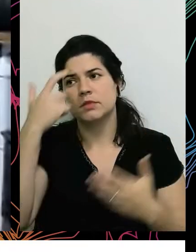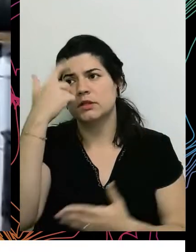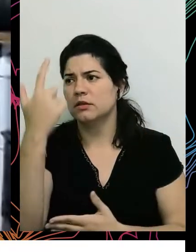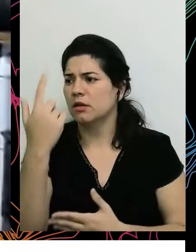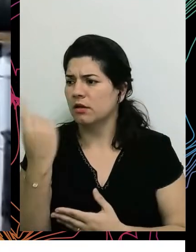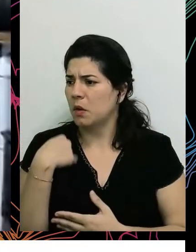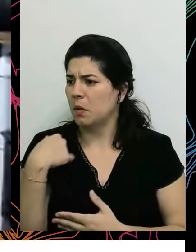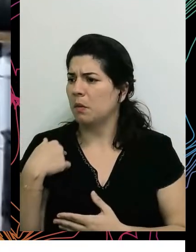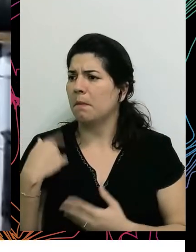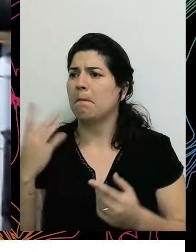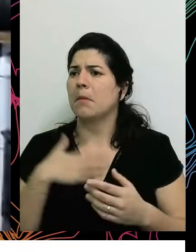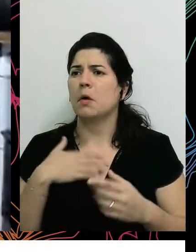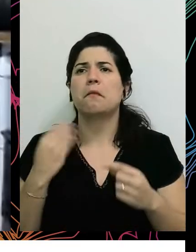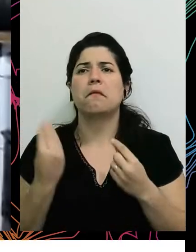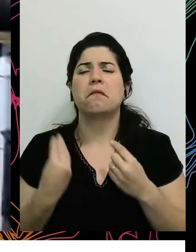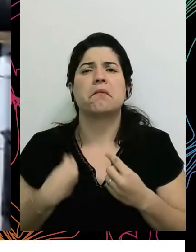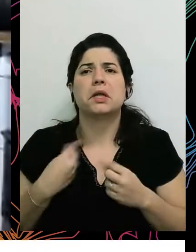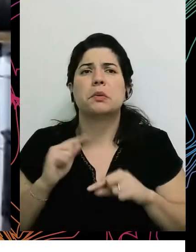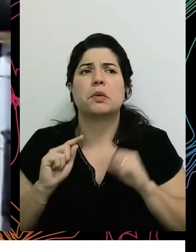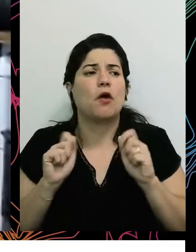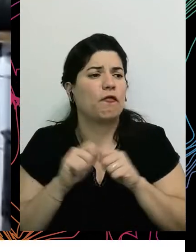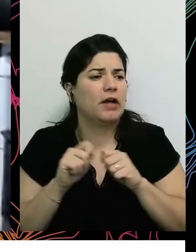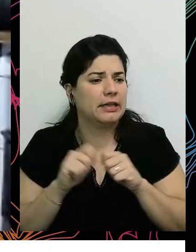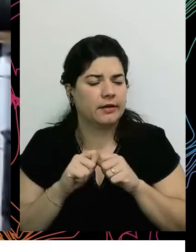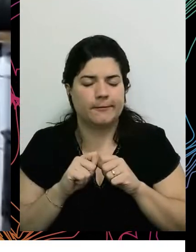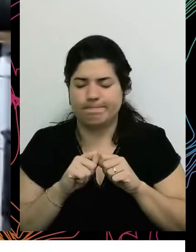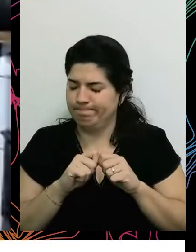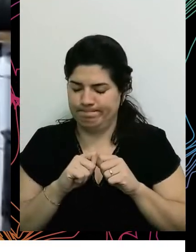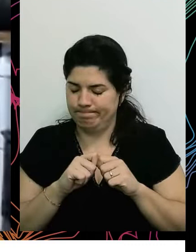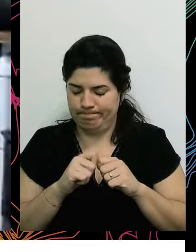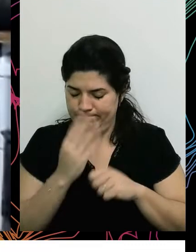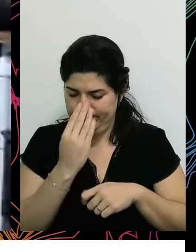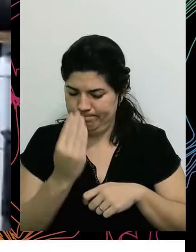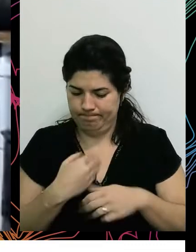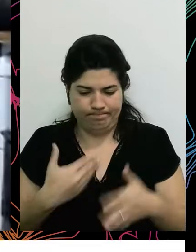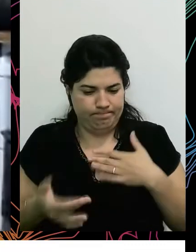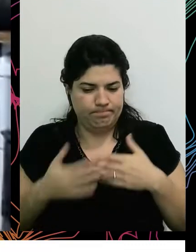fazendo na minha vida? Mas vamos lá. Vamos seguir em frente, né? Força.